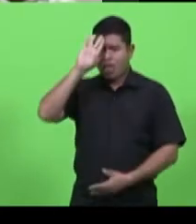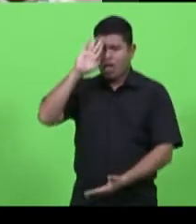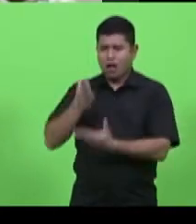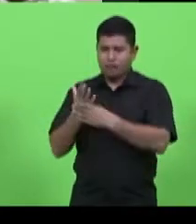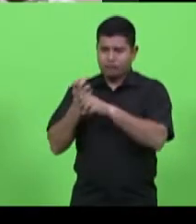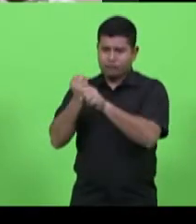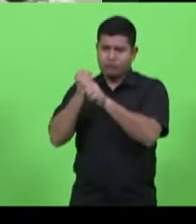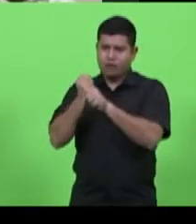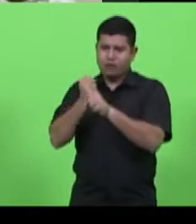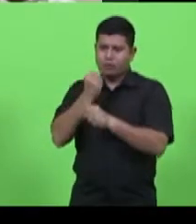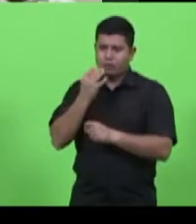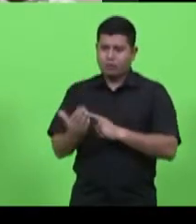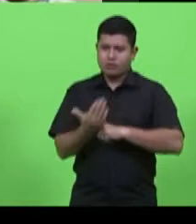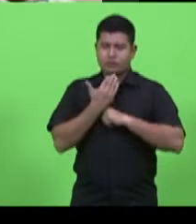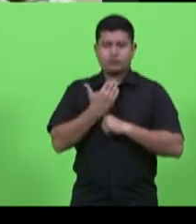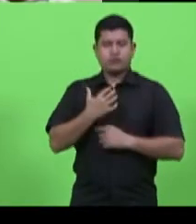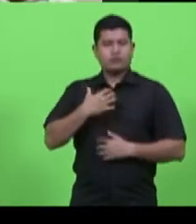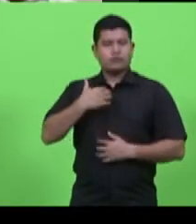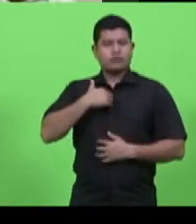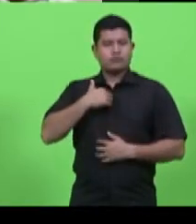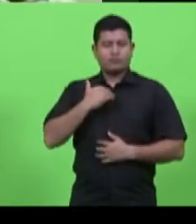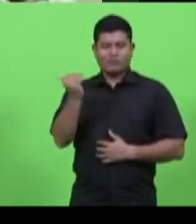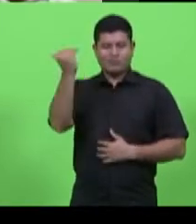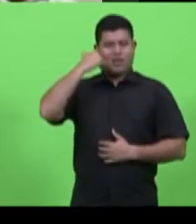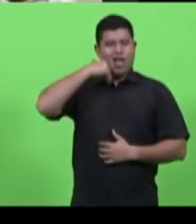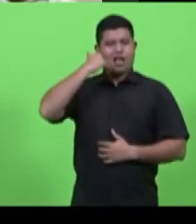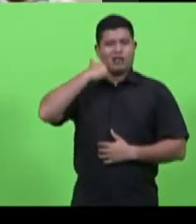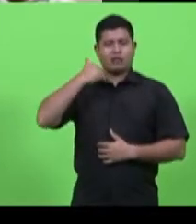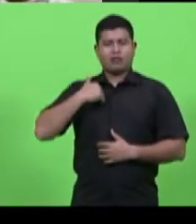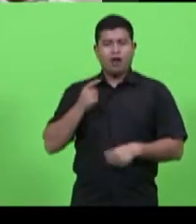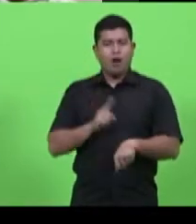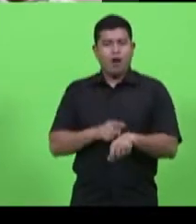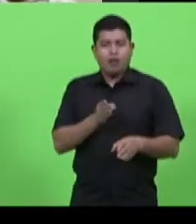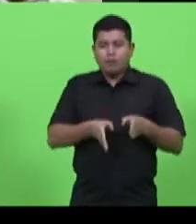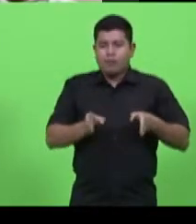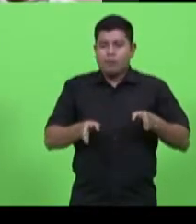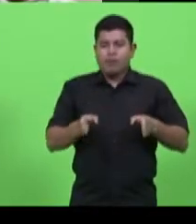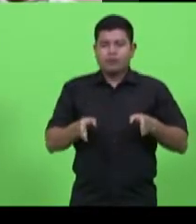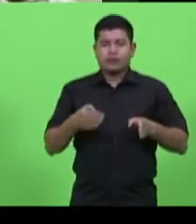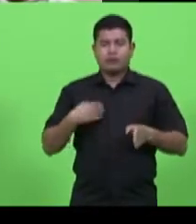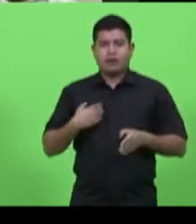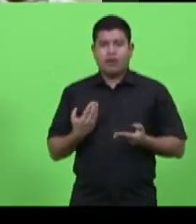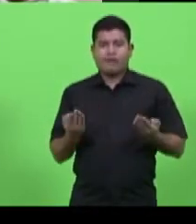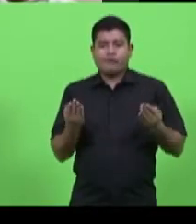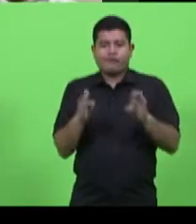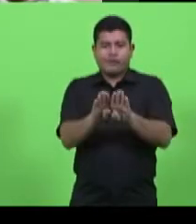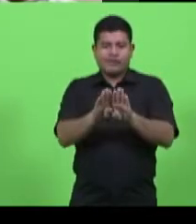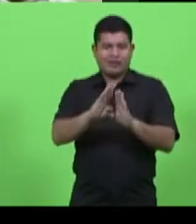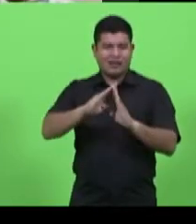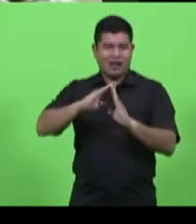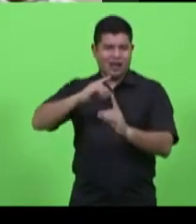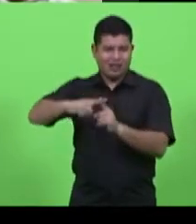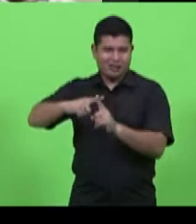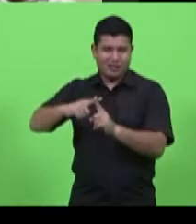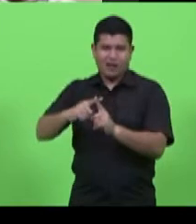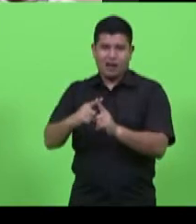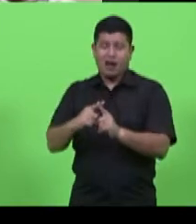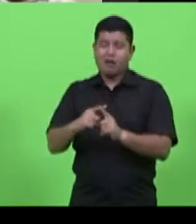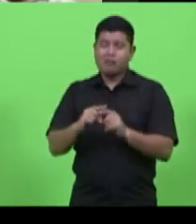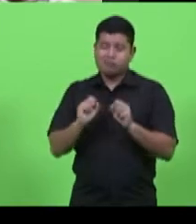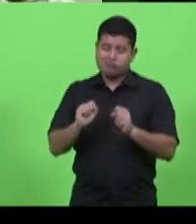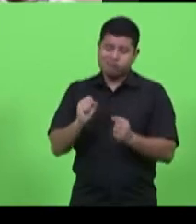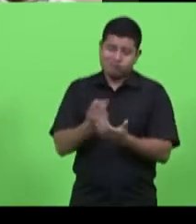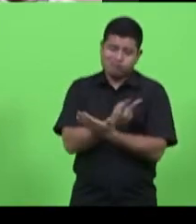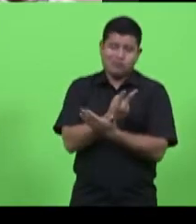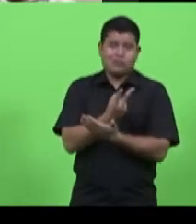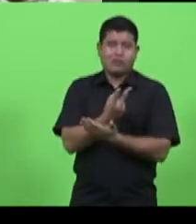espírito, alimenta a alma, e que num momento como esse, deixar as portas das igrejas fechadas é um erro que a gente